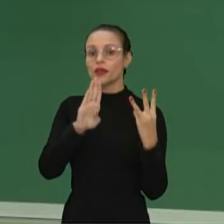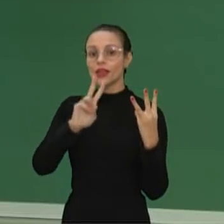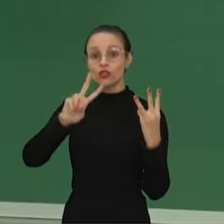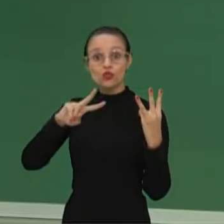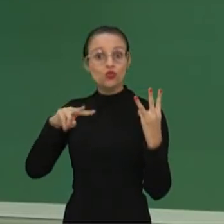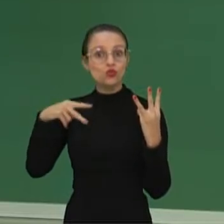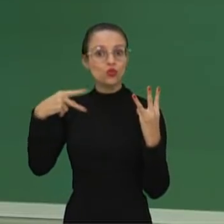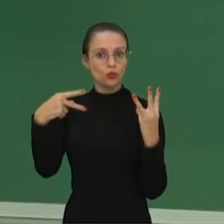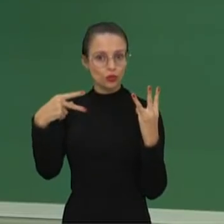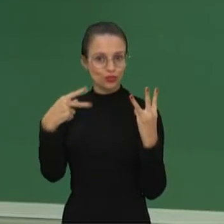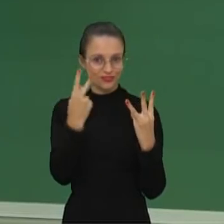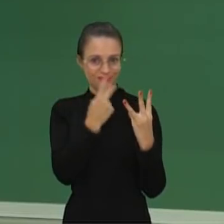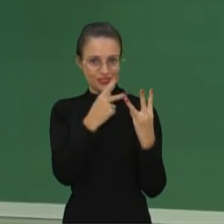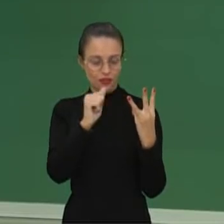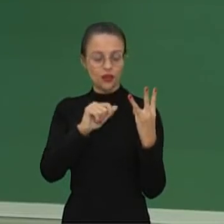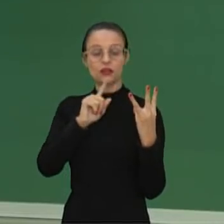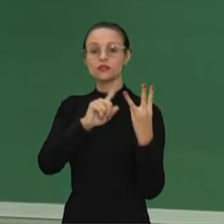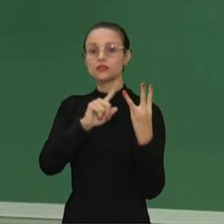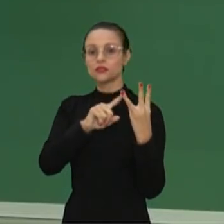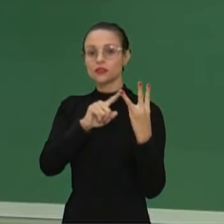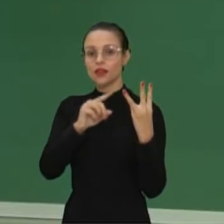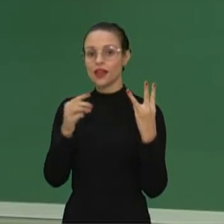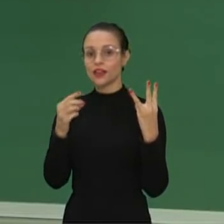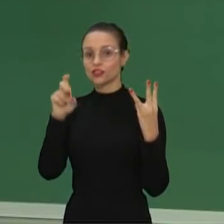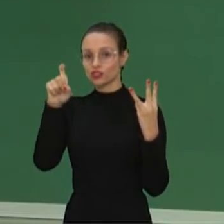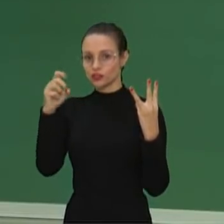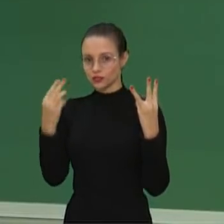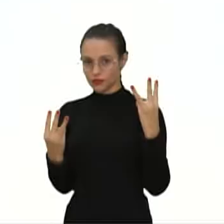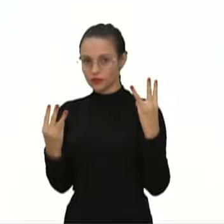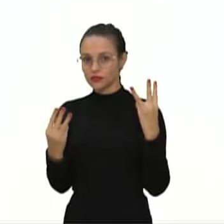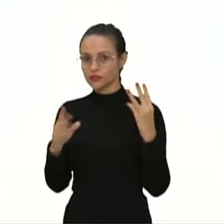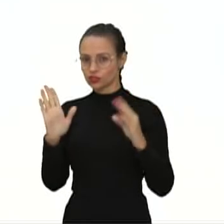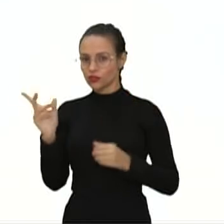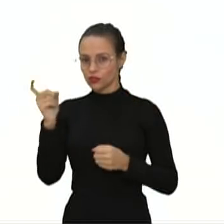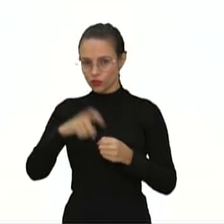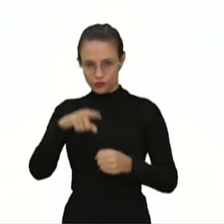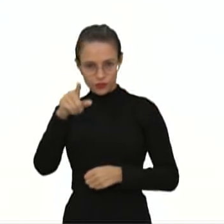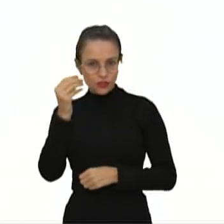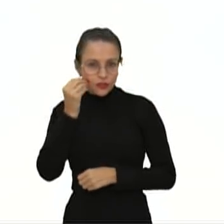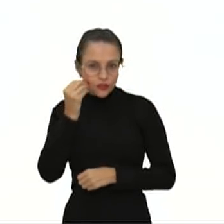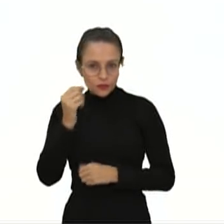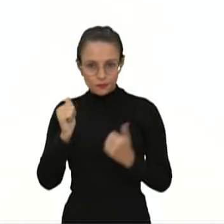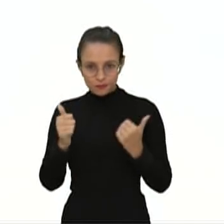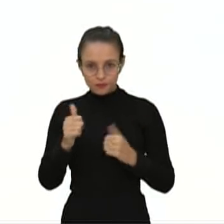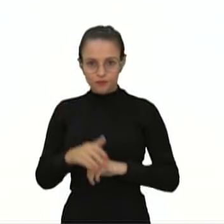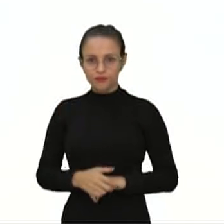o dobro e o C é a terça parte. A gente já retorna, tá bom? Tente aí.